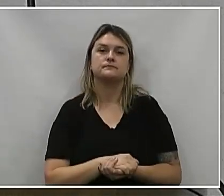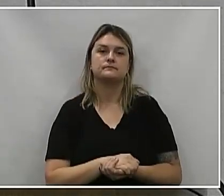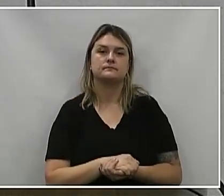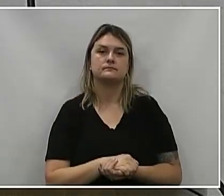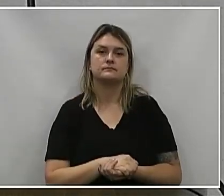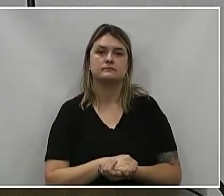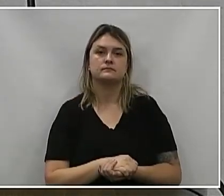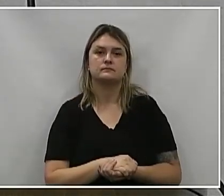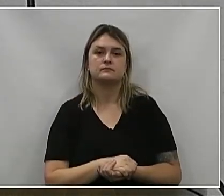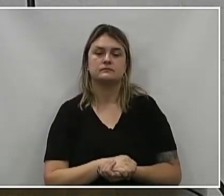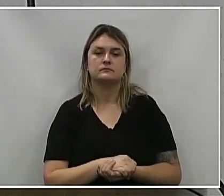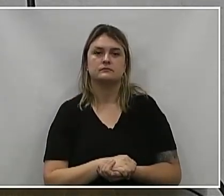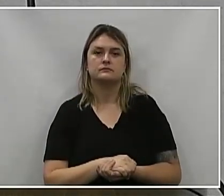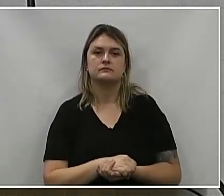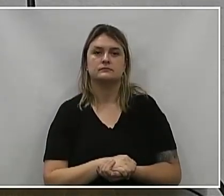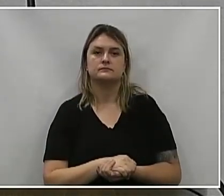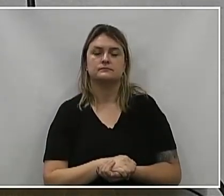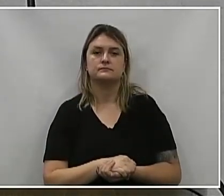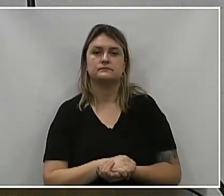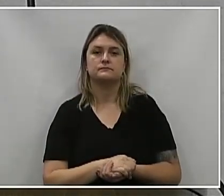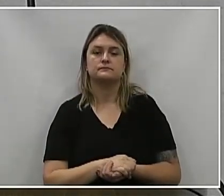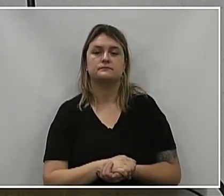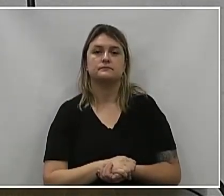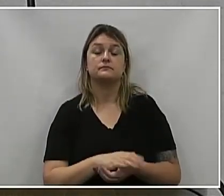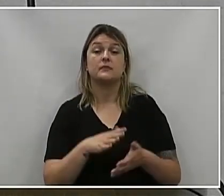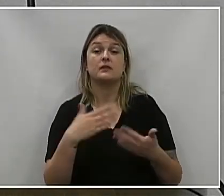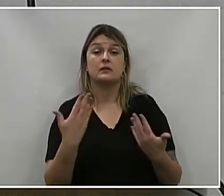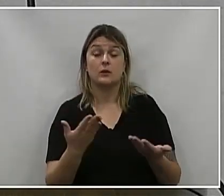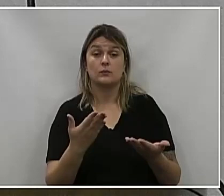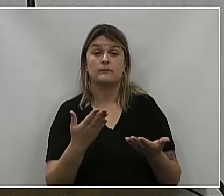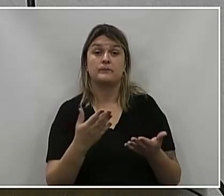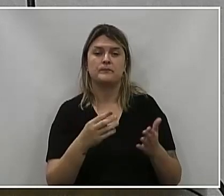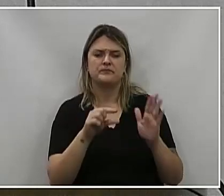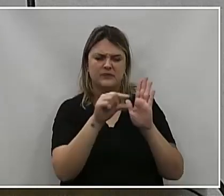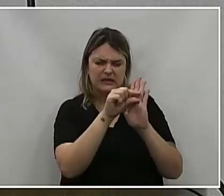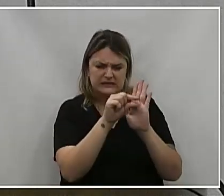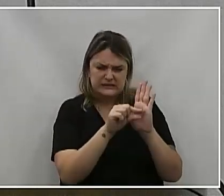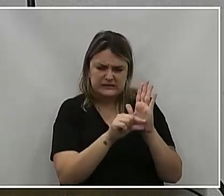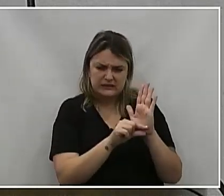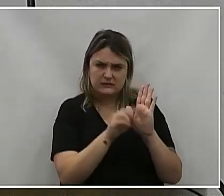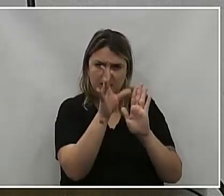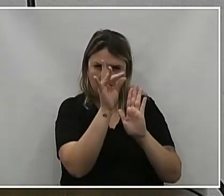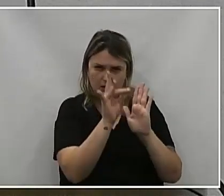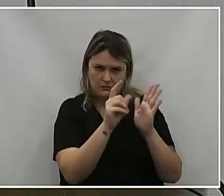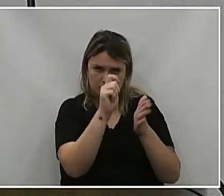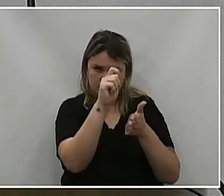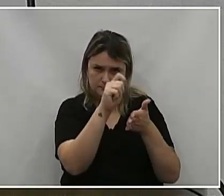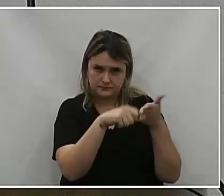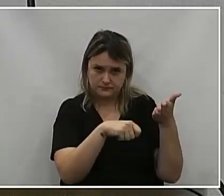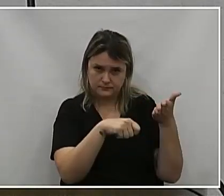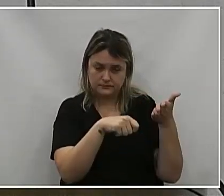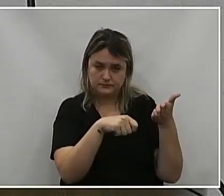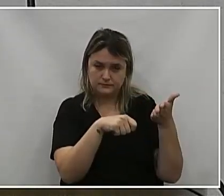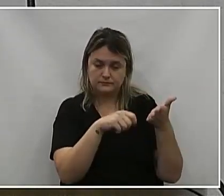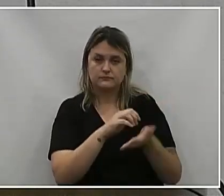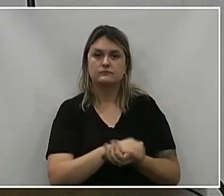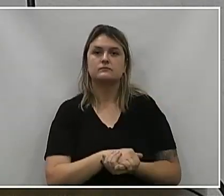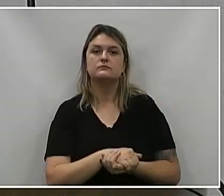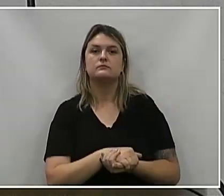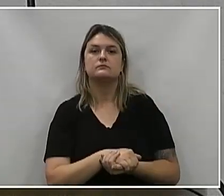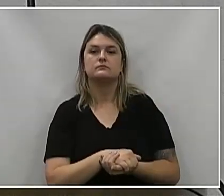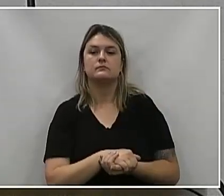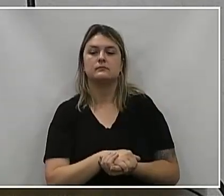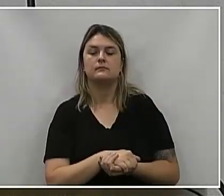seriam aplicados no ponto de partida. Então, nas cláusulas contratuais, quando a gente